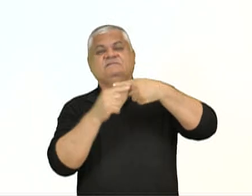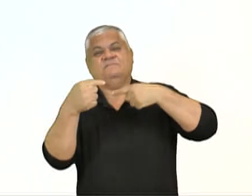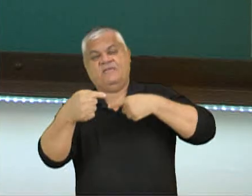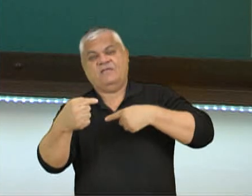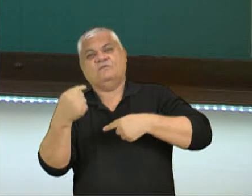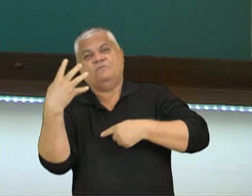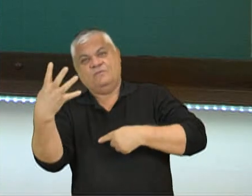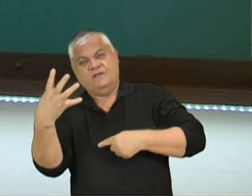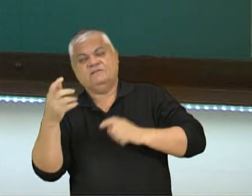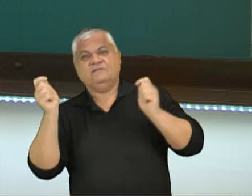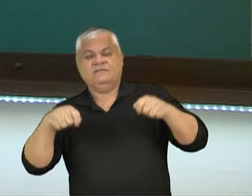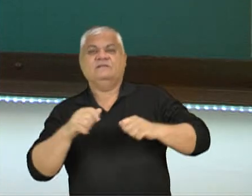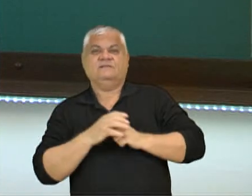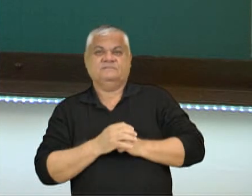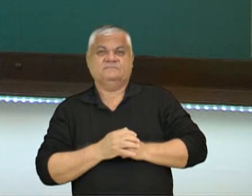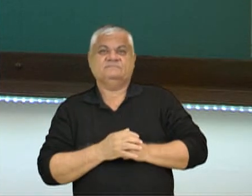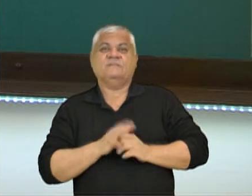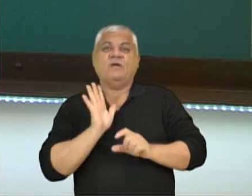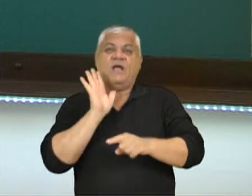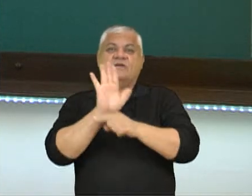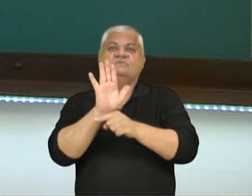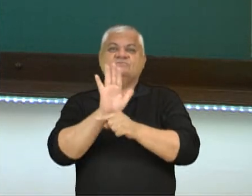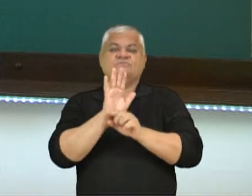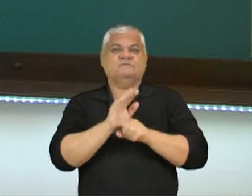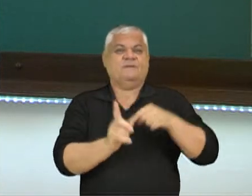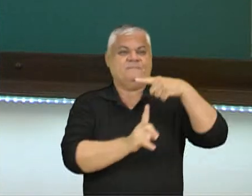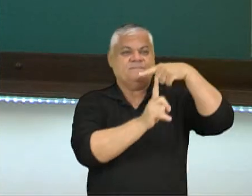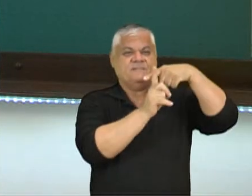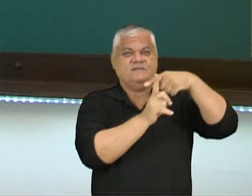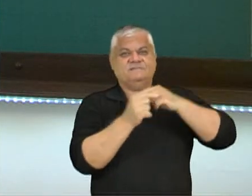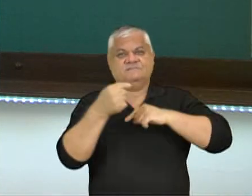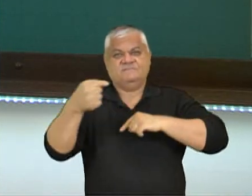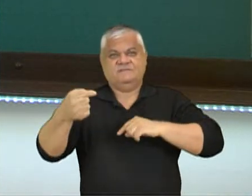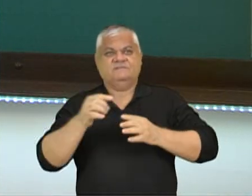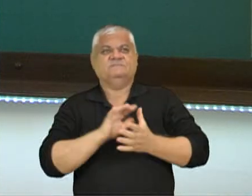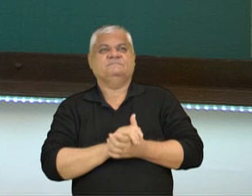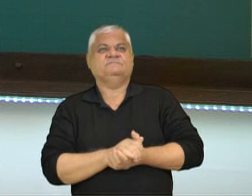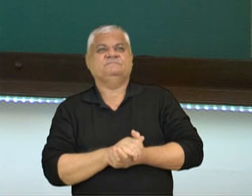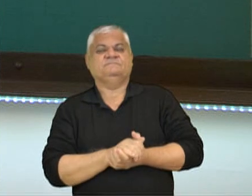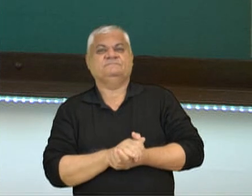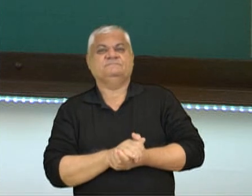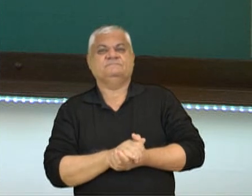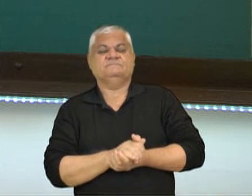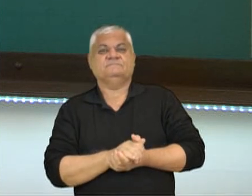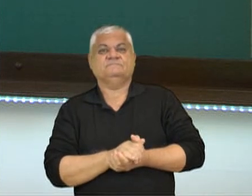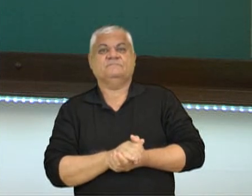Assim facilita quando a gente for fazer em relação às matrizes.